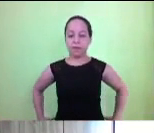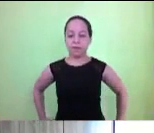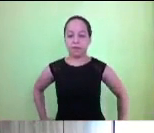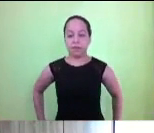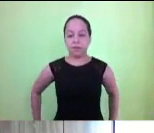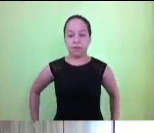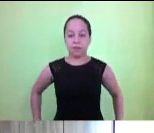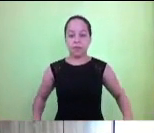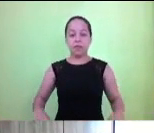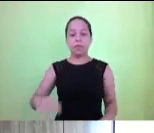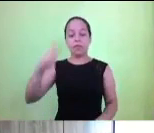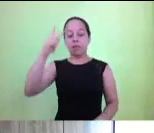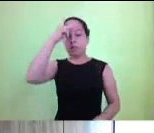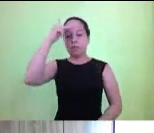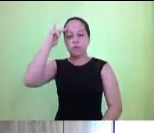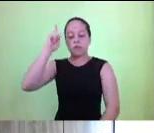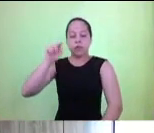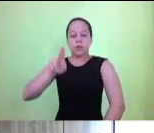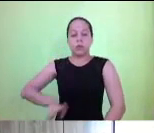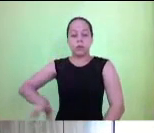Número da semente utilizada.